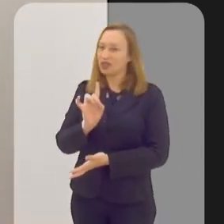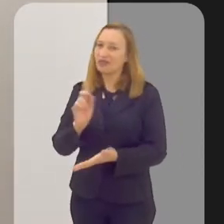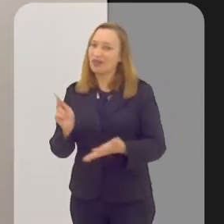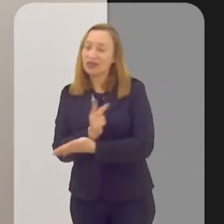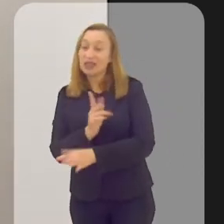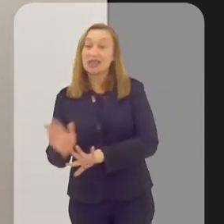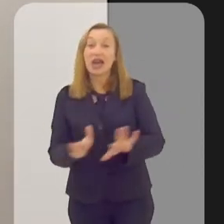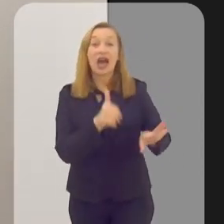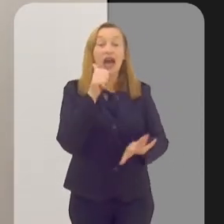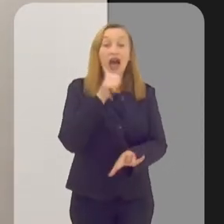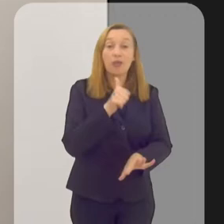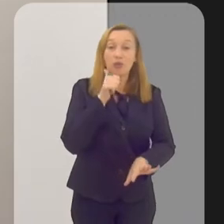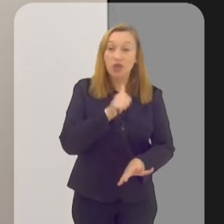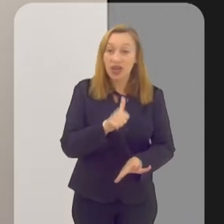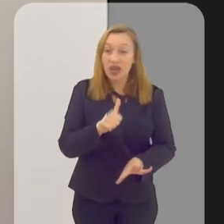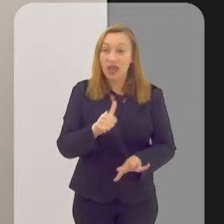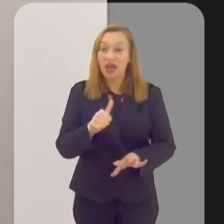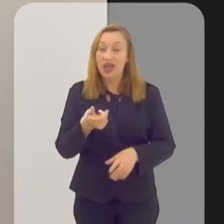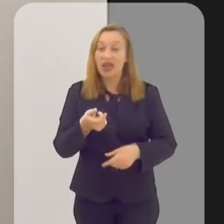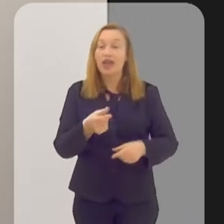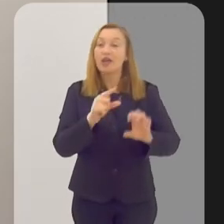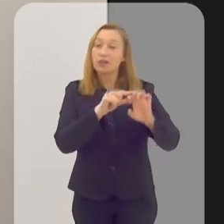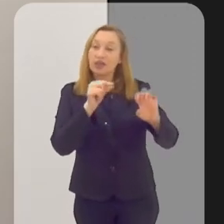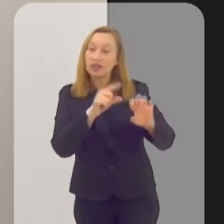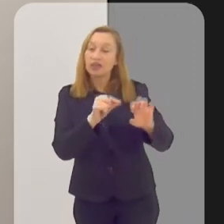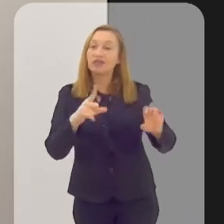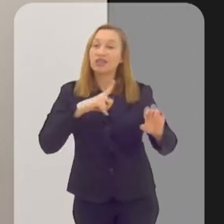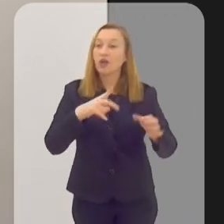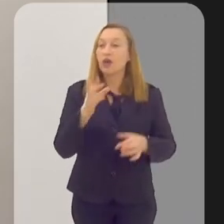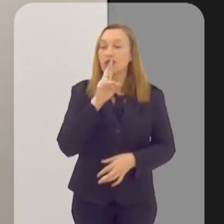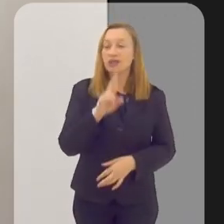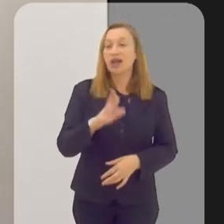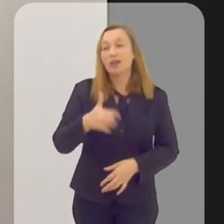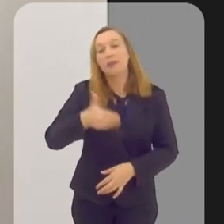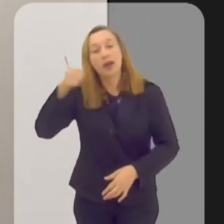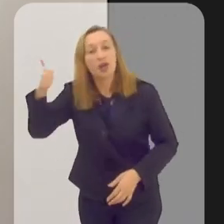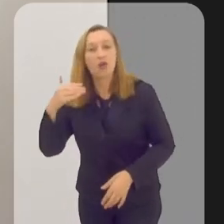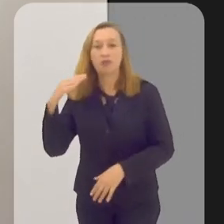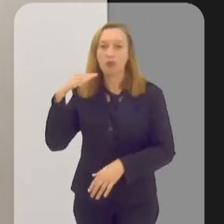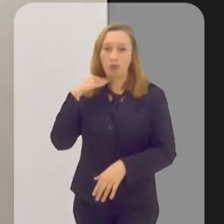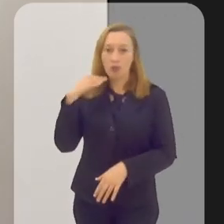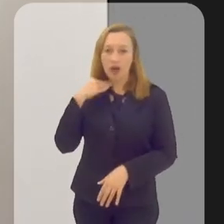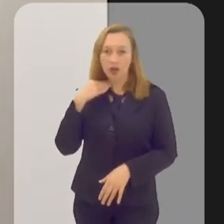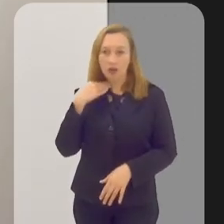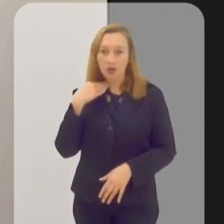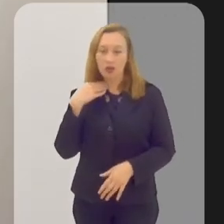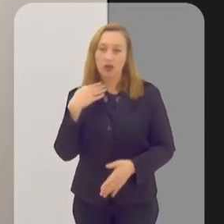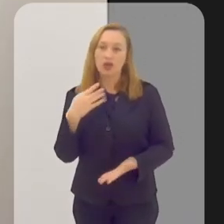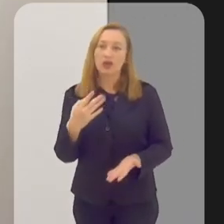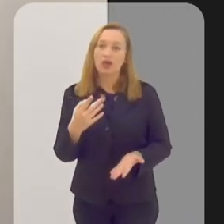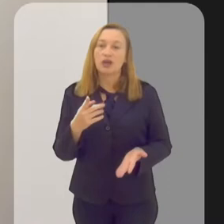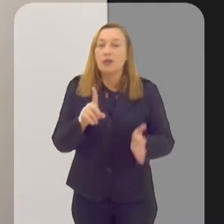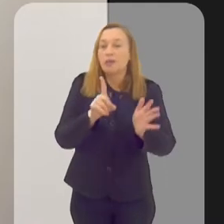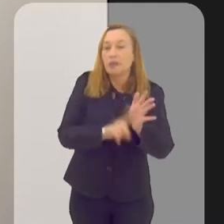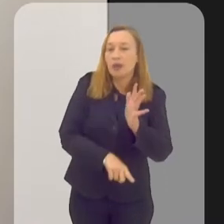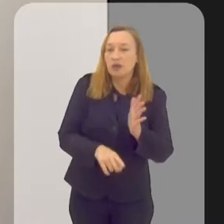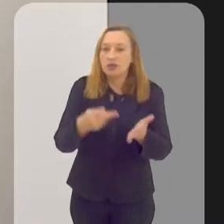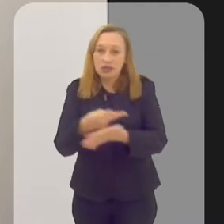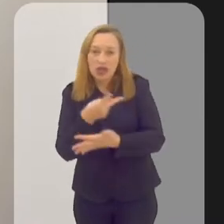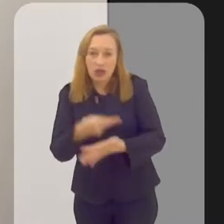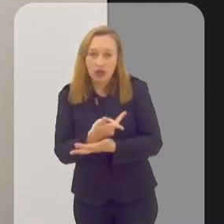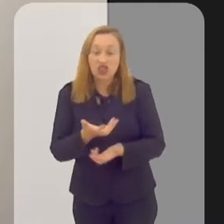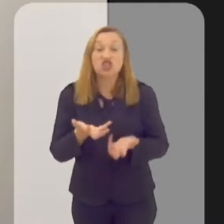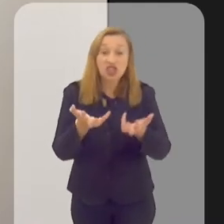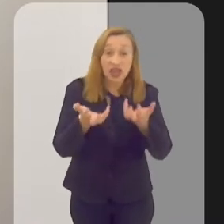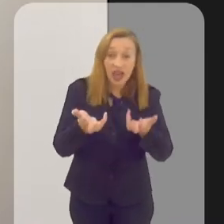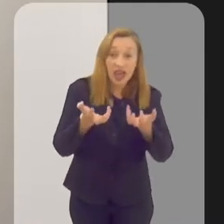o crédito emprestado à mulher empreendedora, ele gera um resultado melhor para o banco, mas na inadimplência